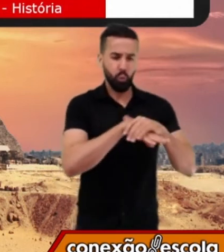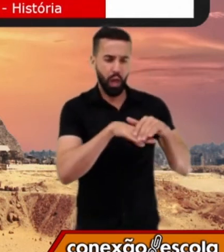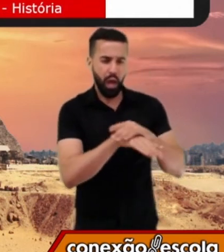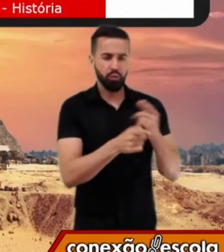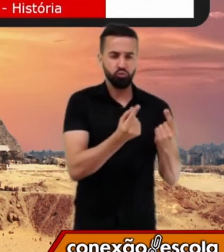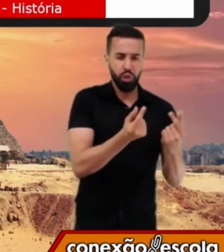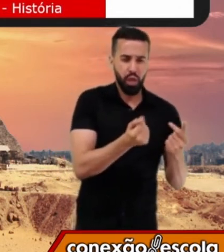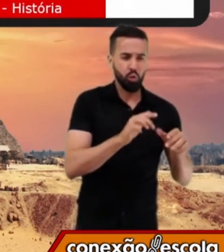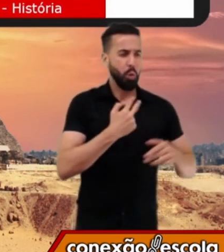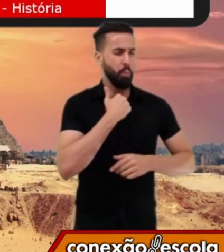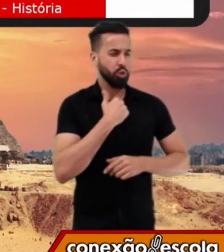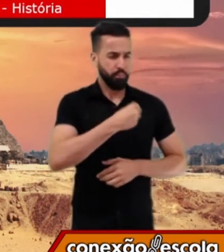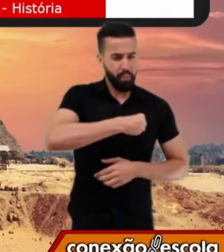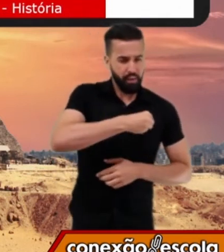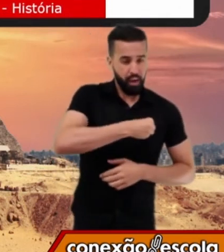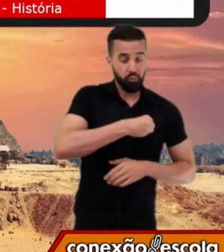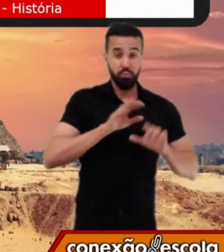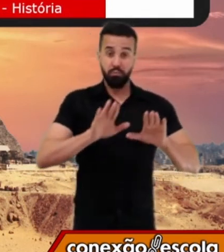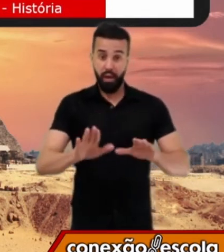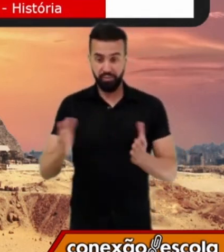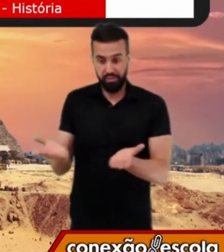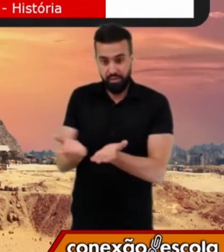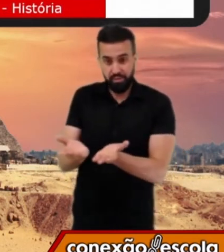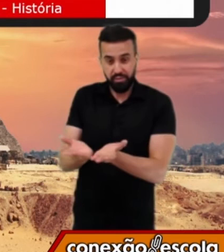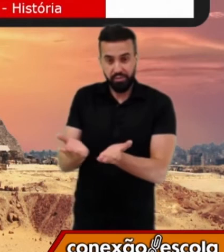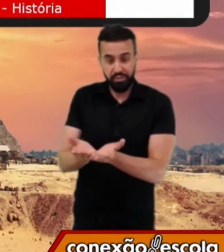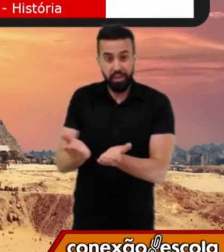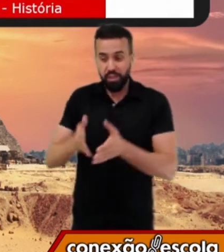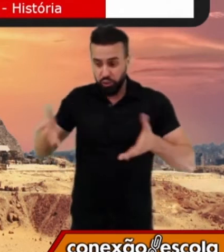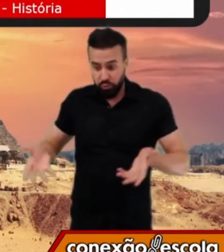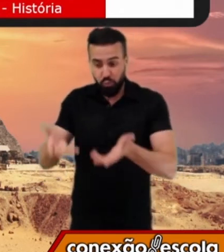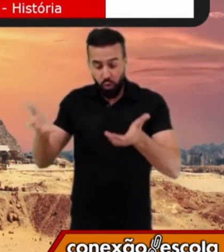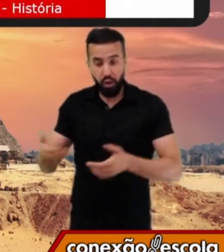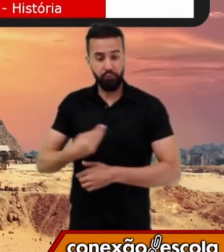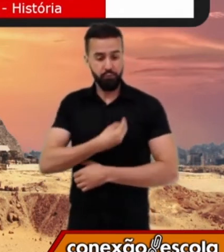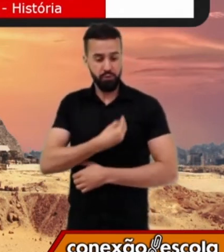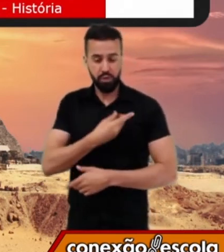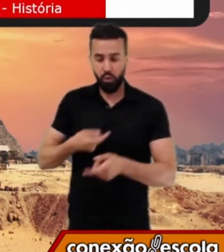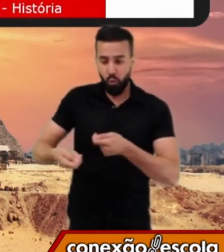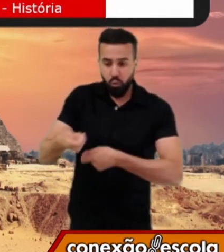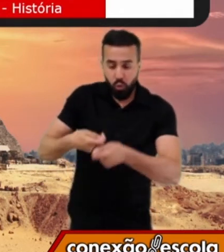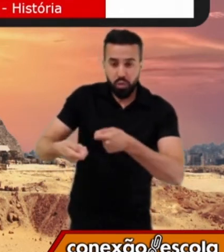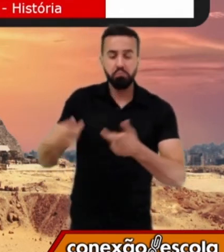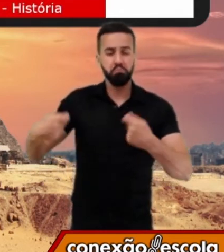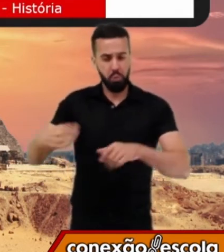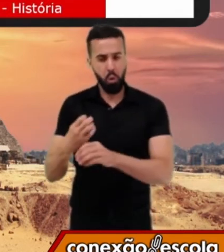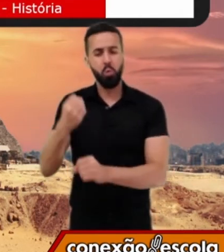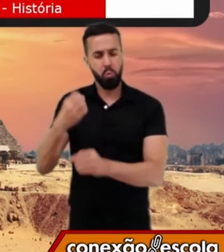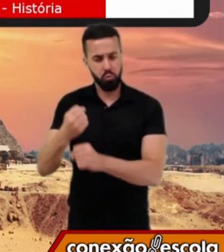bens e possuir bens. A ética protestante, diferente, ela estimula uma vida regrada, mas estimula o lucro mesmo assim.